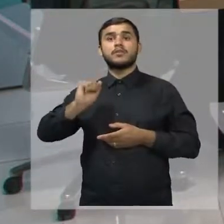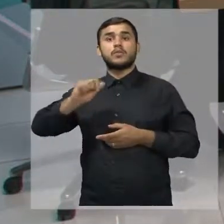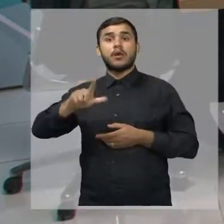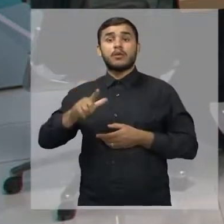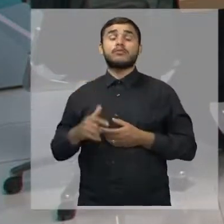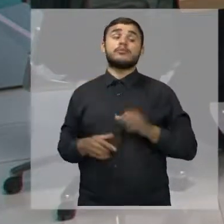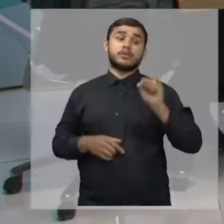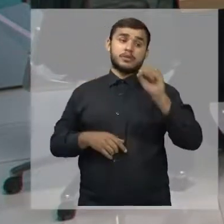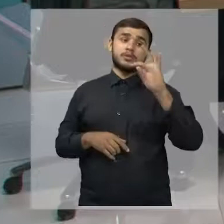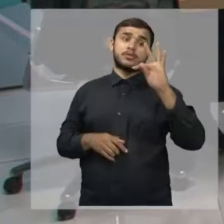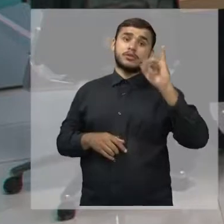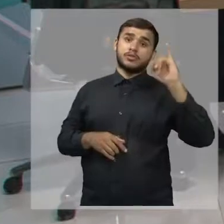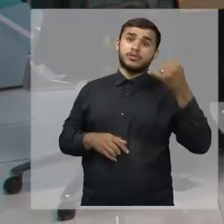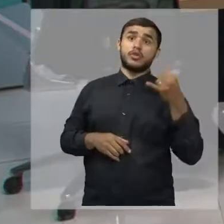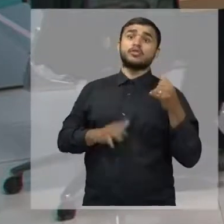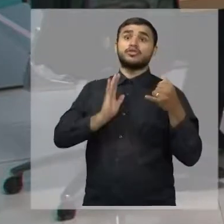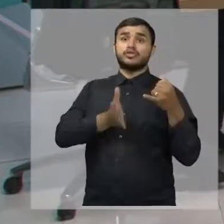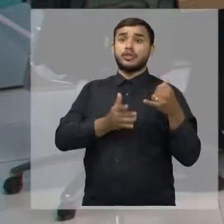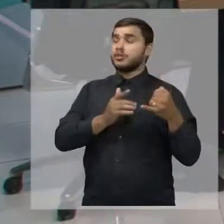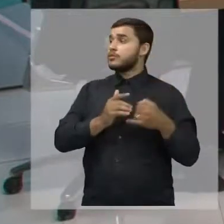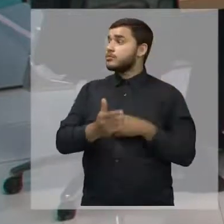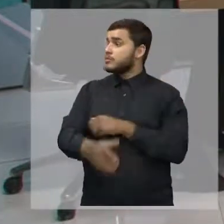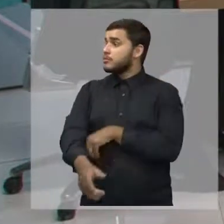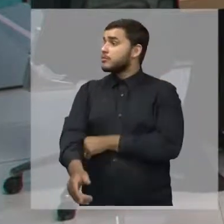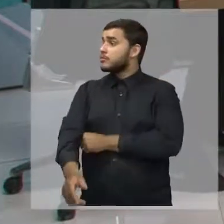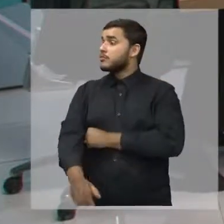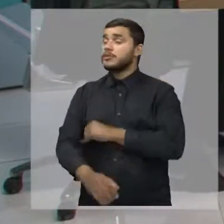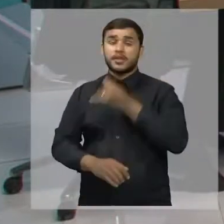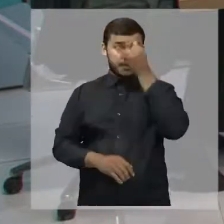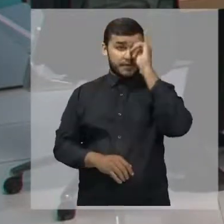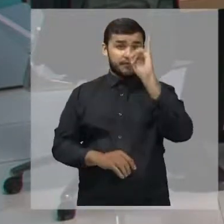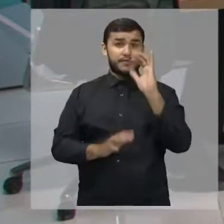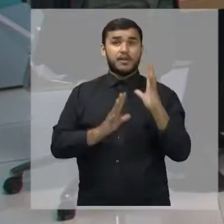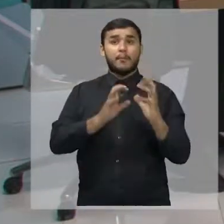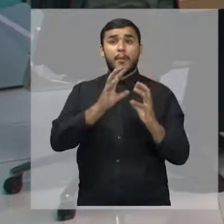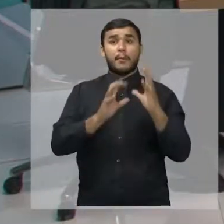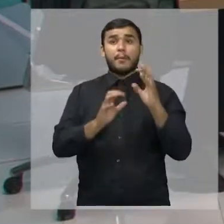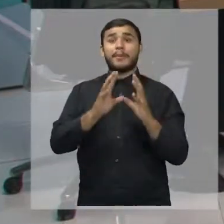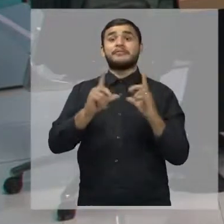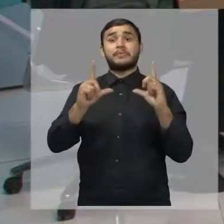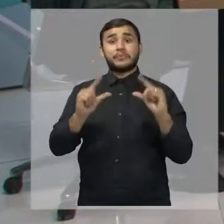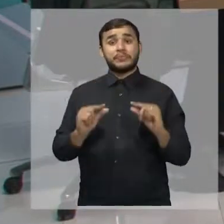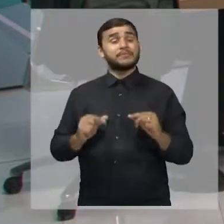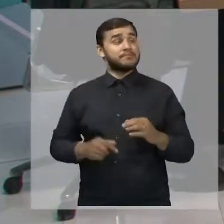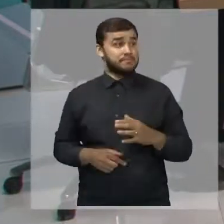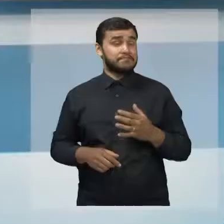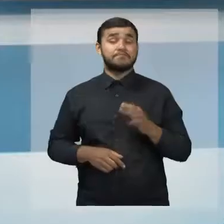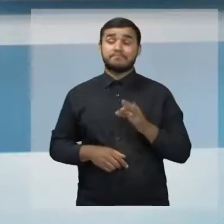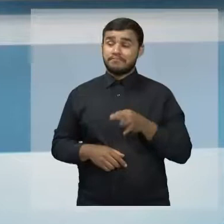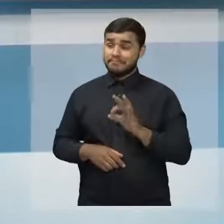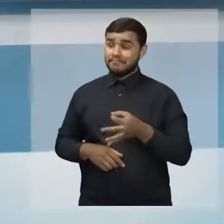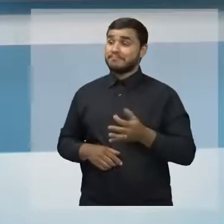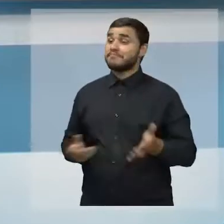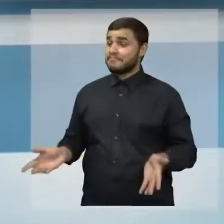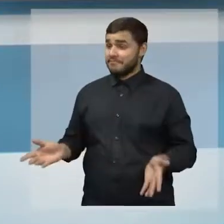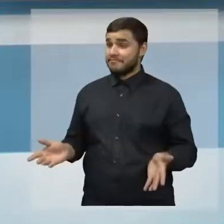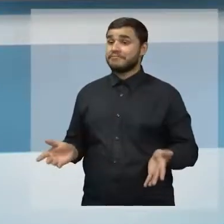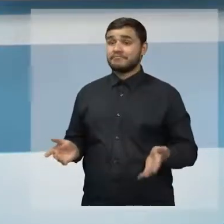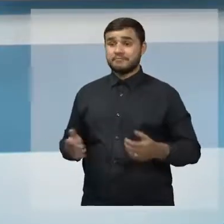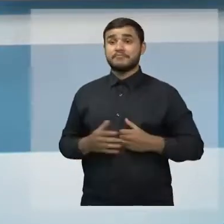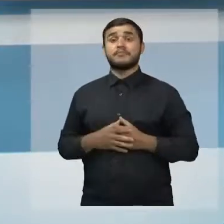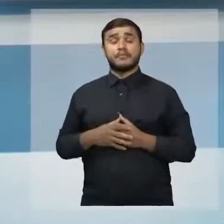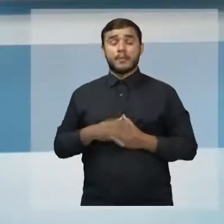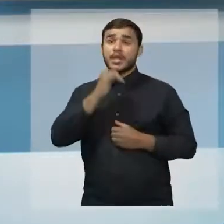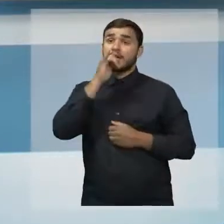vem trabalhando com o plenário virtual. Diminui até as brigas, né? Diminui até as brigas, pois é. E nós temos aqui nesse